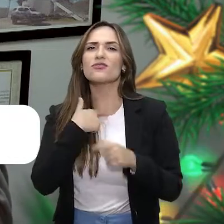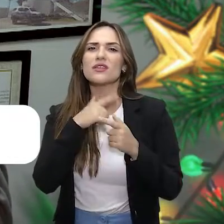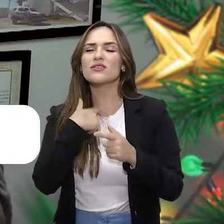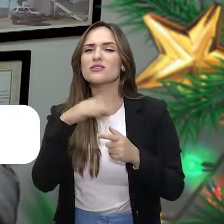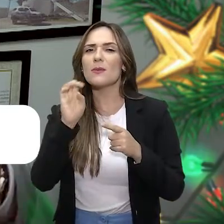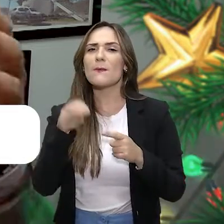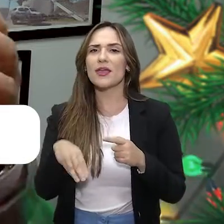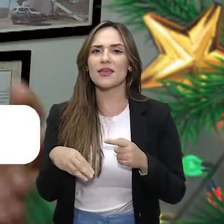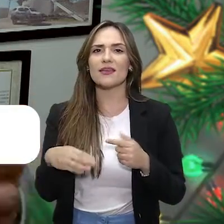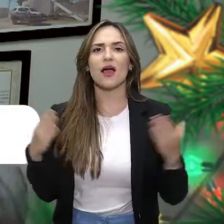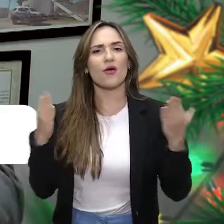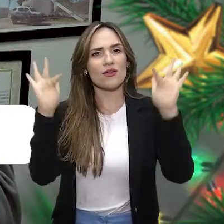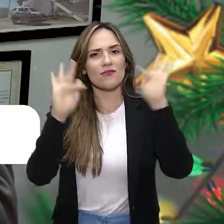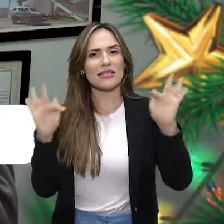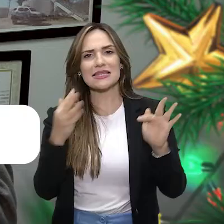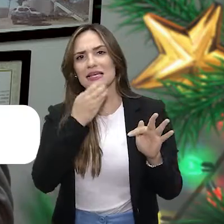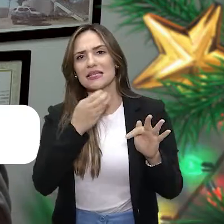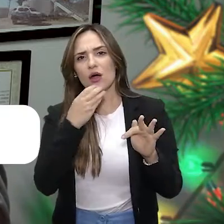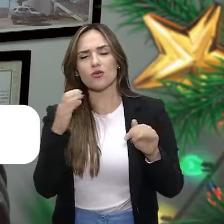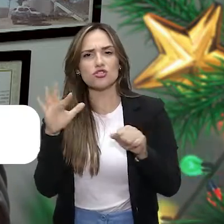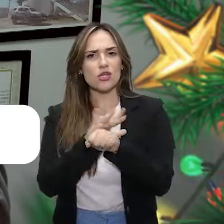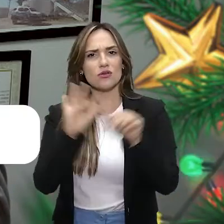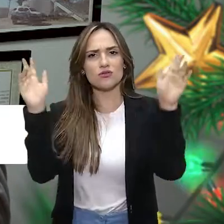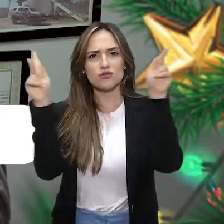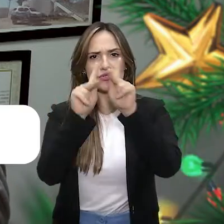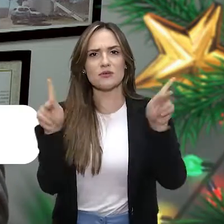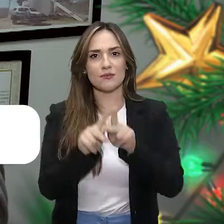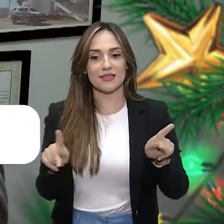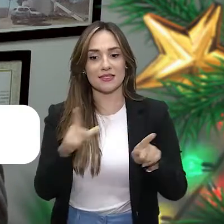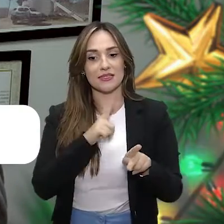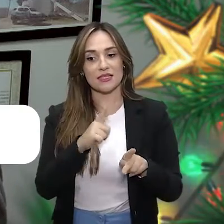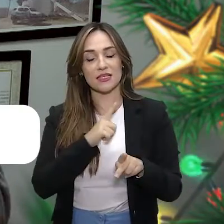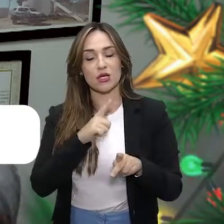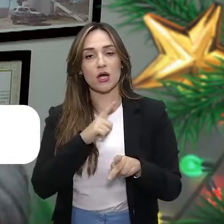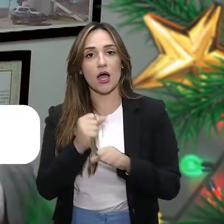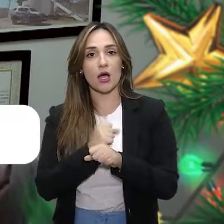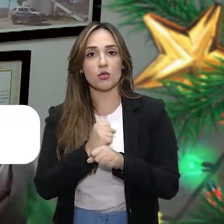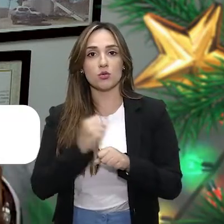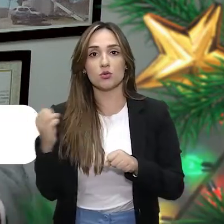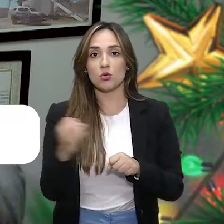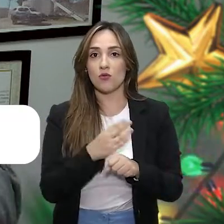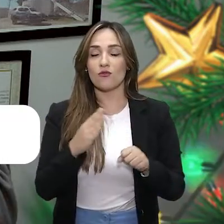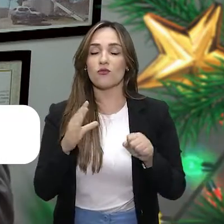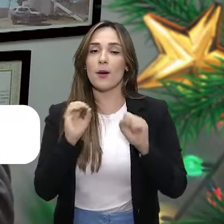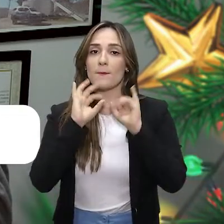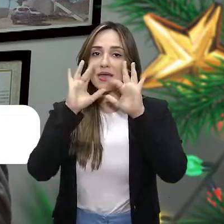desejar o bem. Um feliz Natal cheio de paz e que o ano novo traga